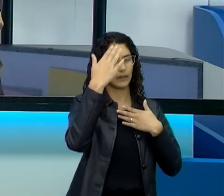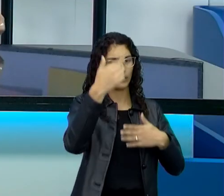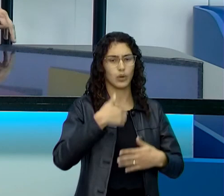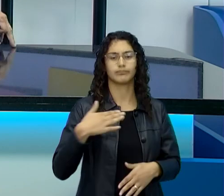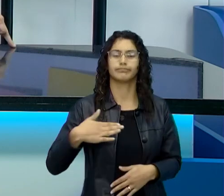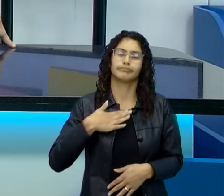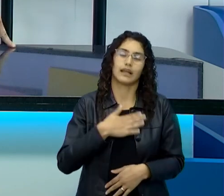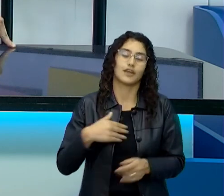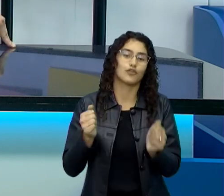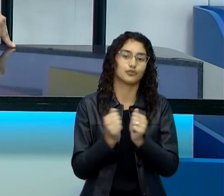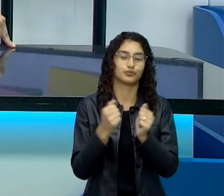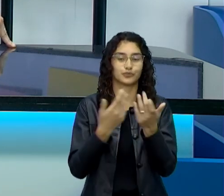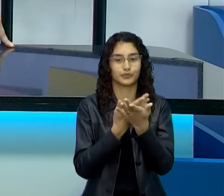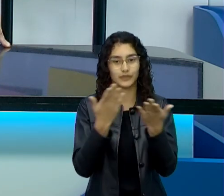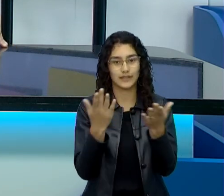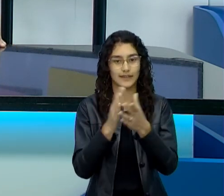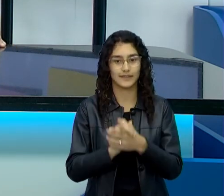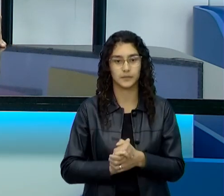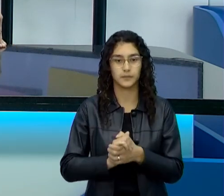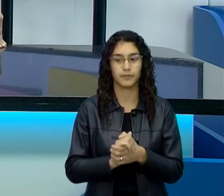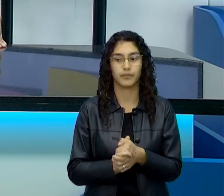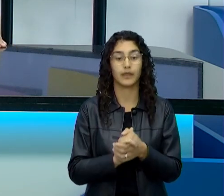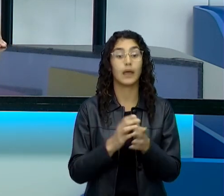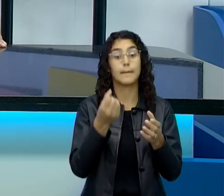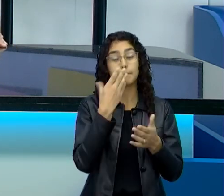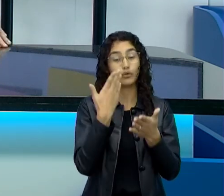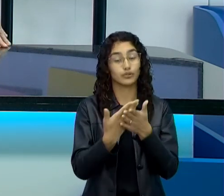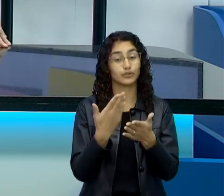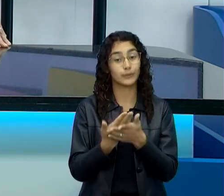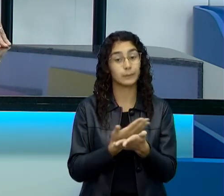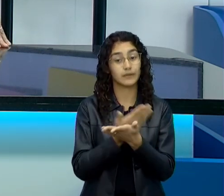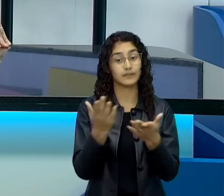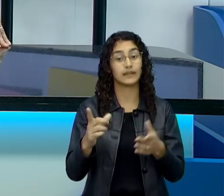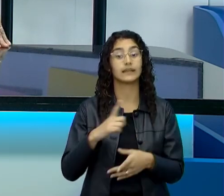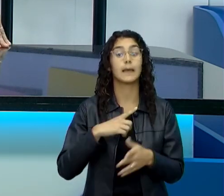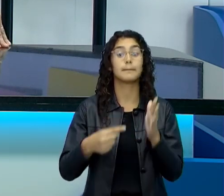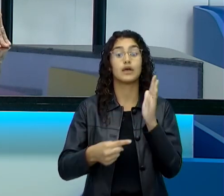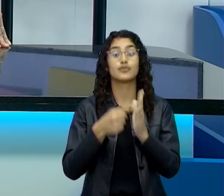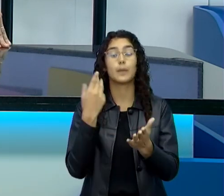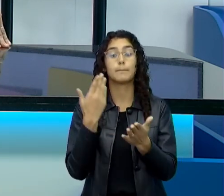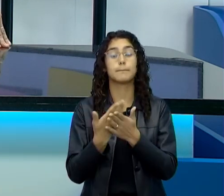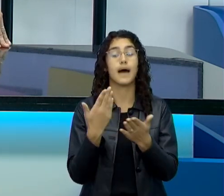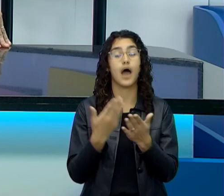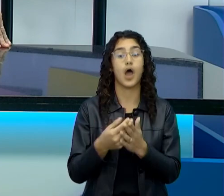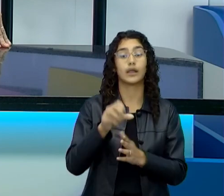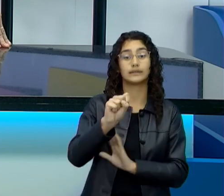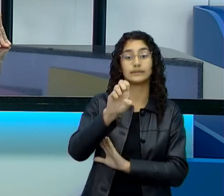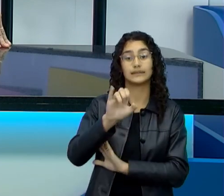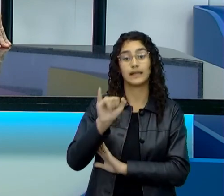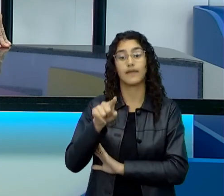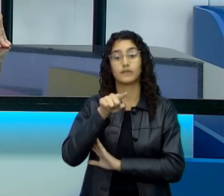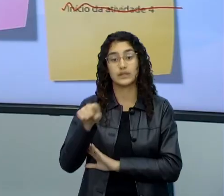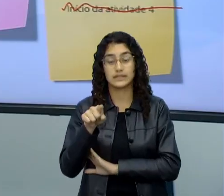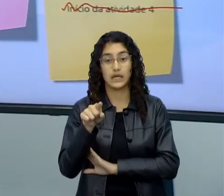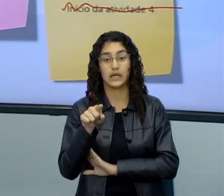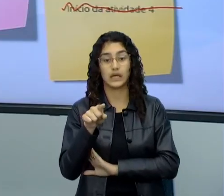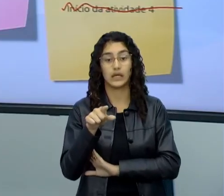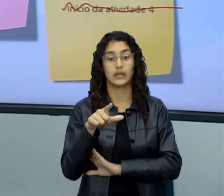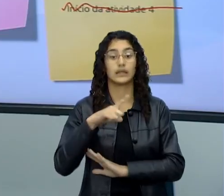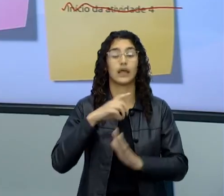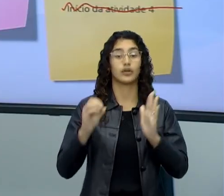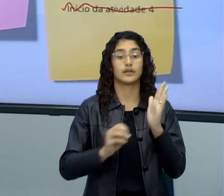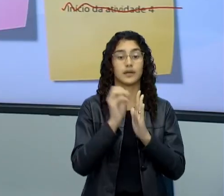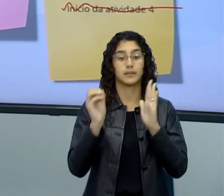um prazeraço estar aqui, gente. E bons estudos para vocês. Temos mais uma aula de SEI. É, você que está no